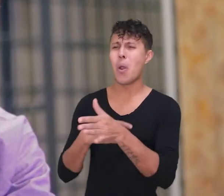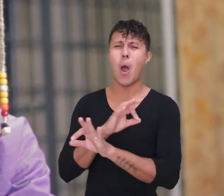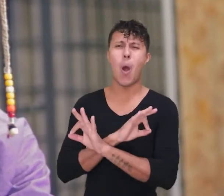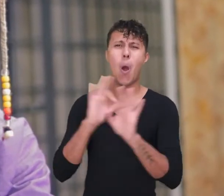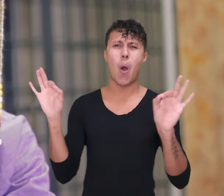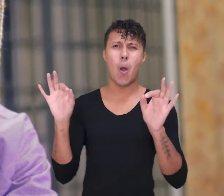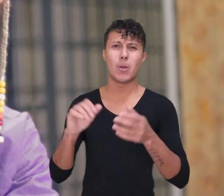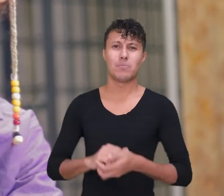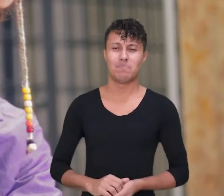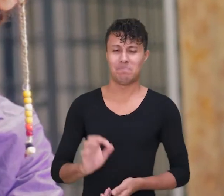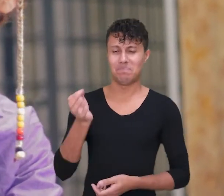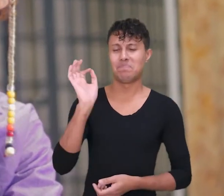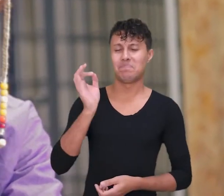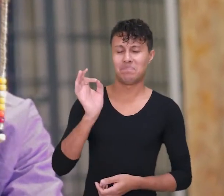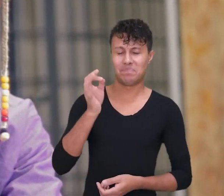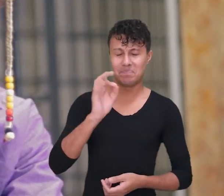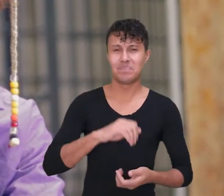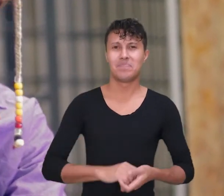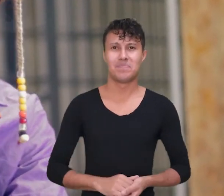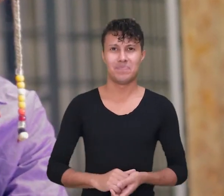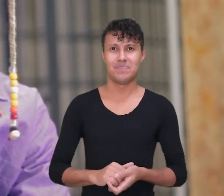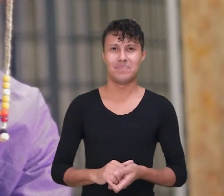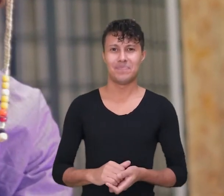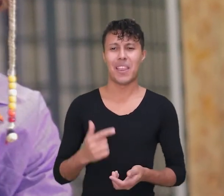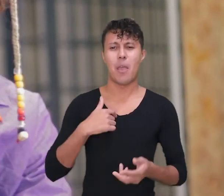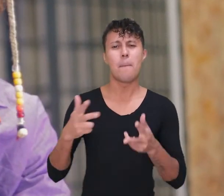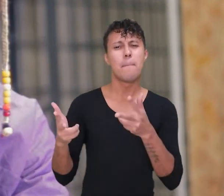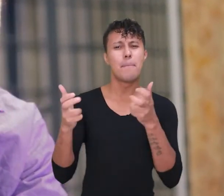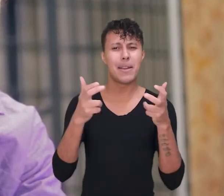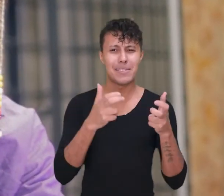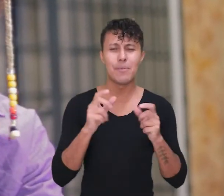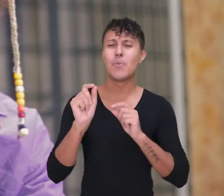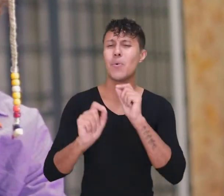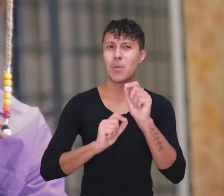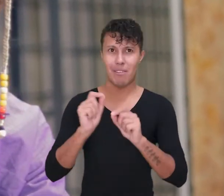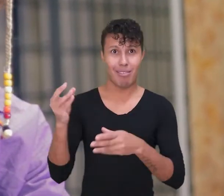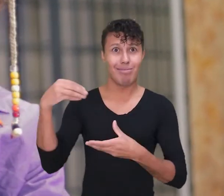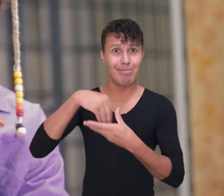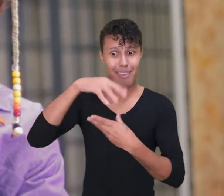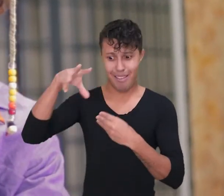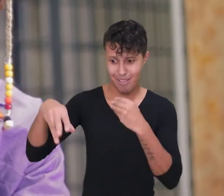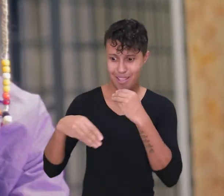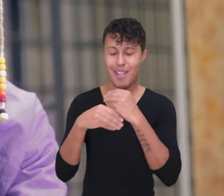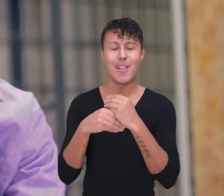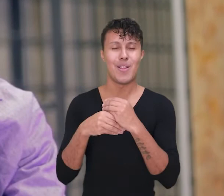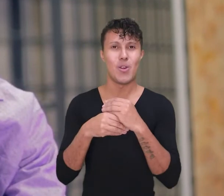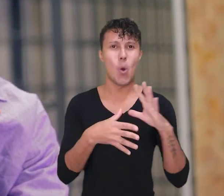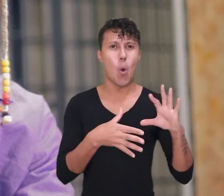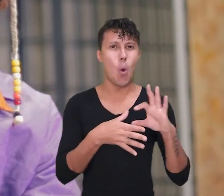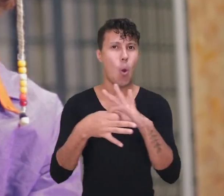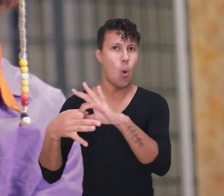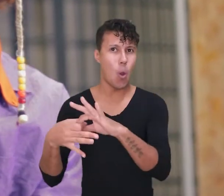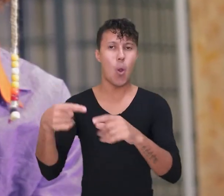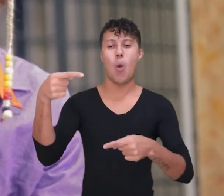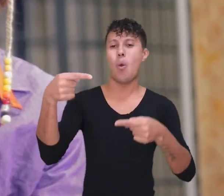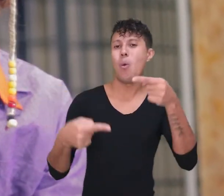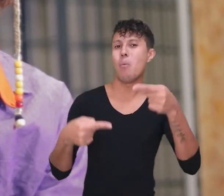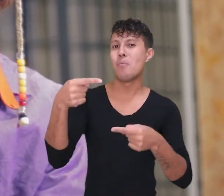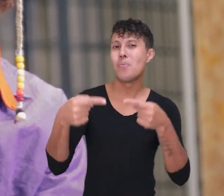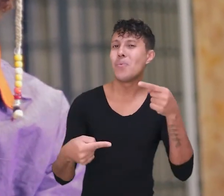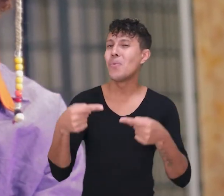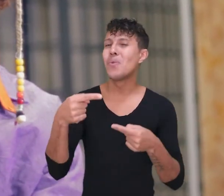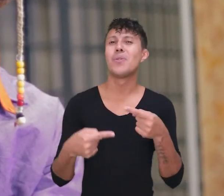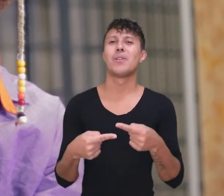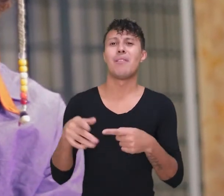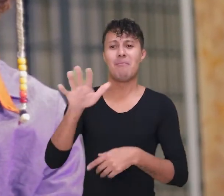pergunta. Sim, eu vejo como faz parte, né, do o nosso contexto político,